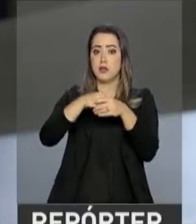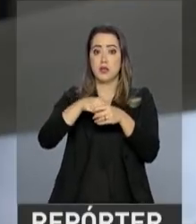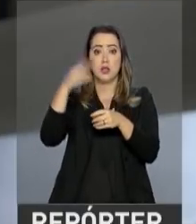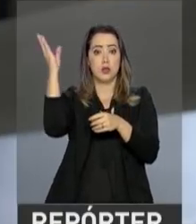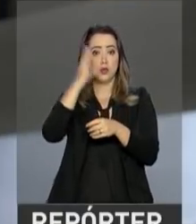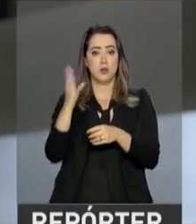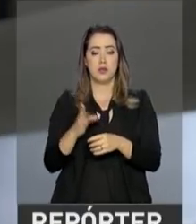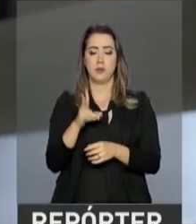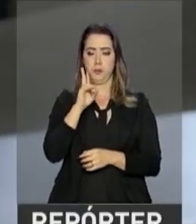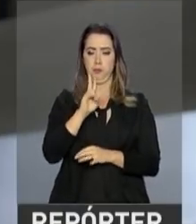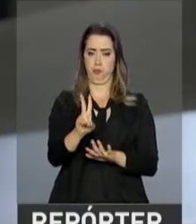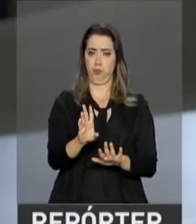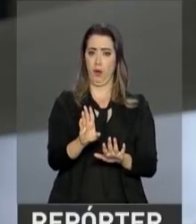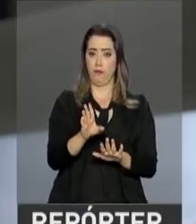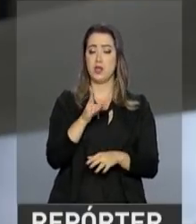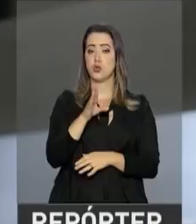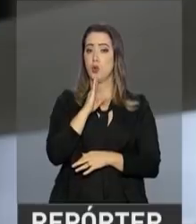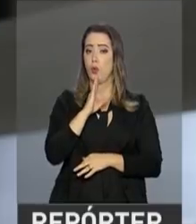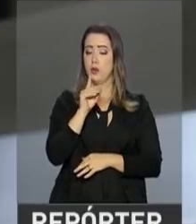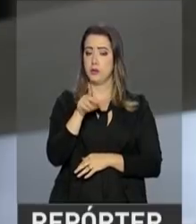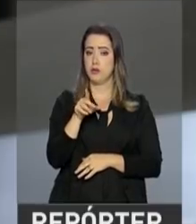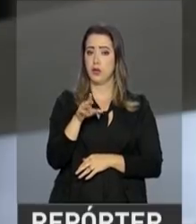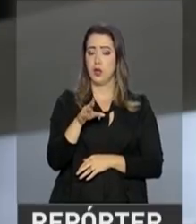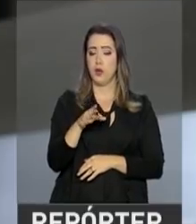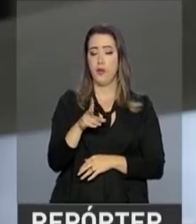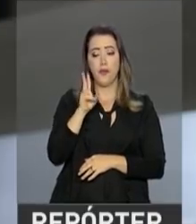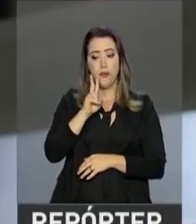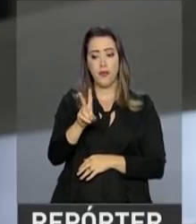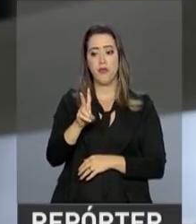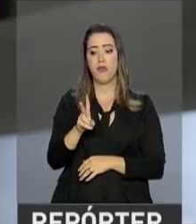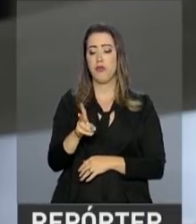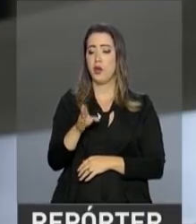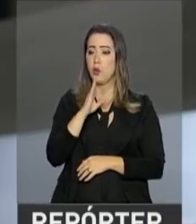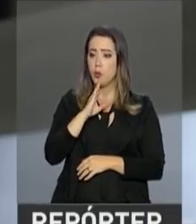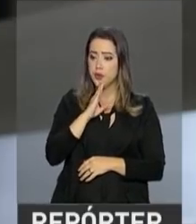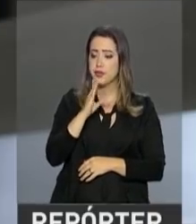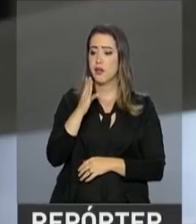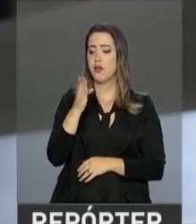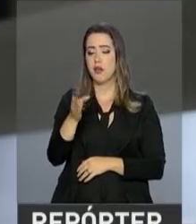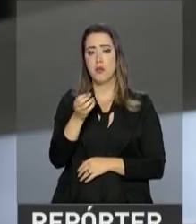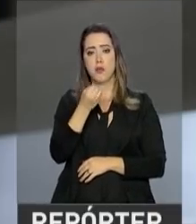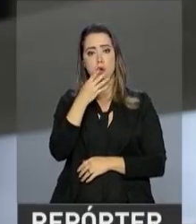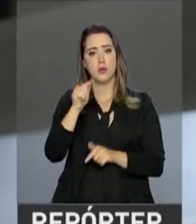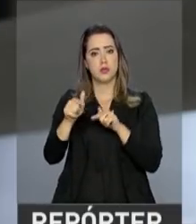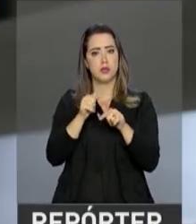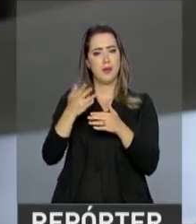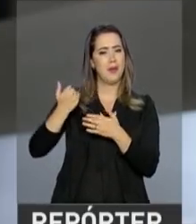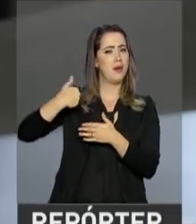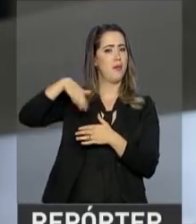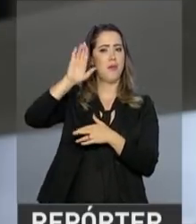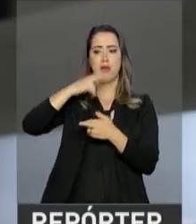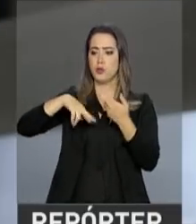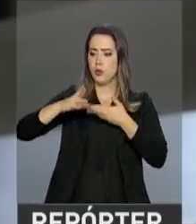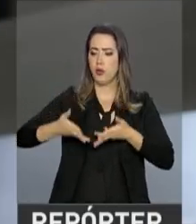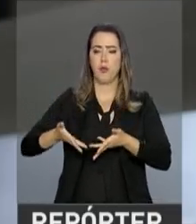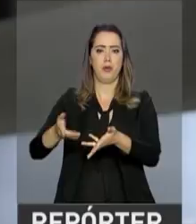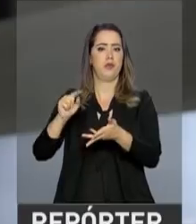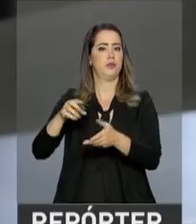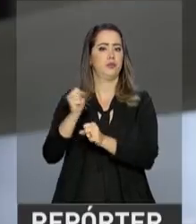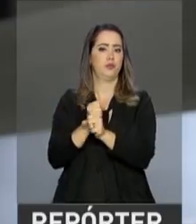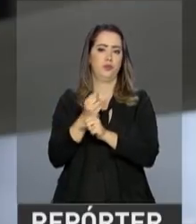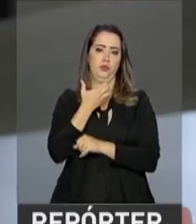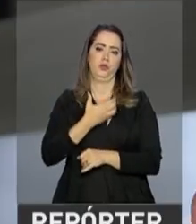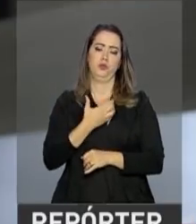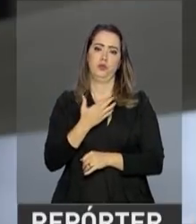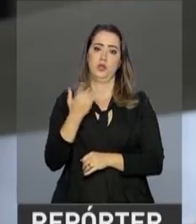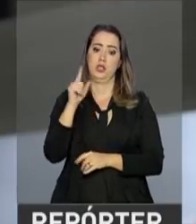pobre aqui e veja a função de reconhecimento de boas práticas território vai muito além do prêmio a gente vai entregar ainda já em dezembro desse ano é